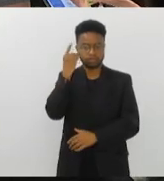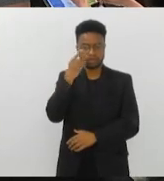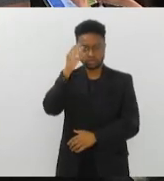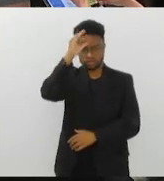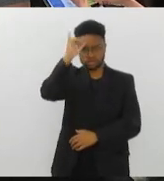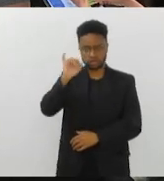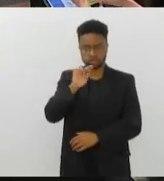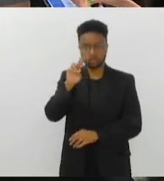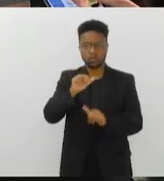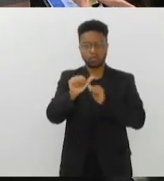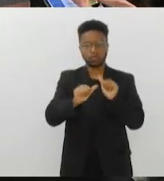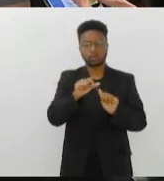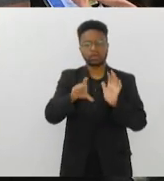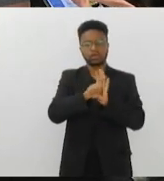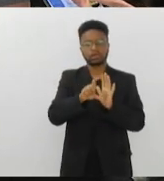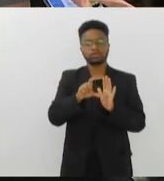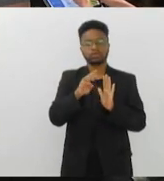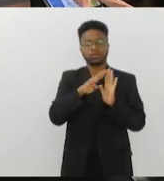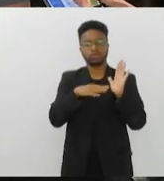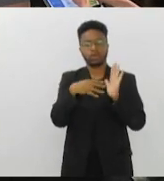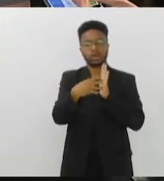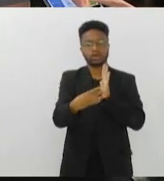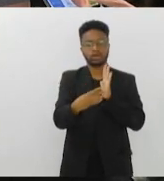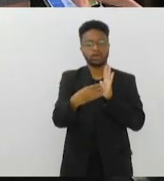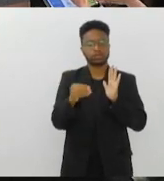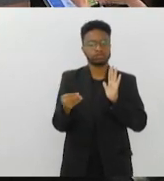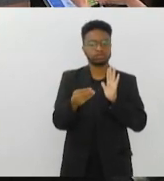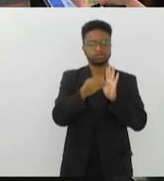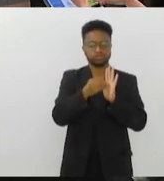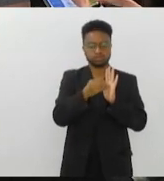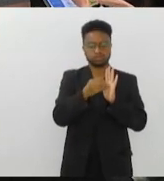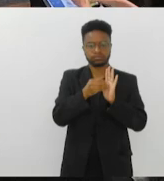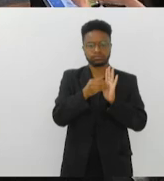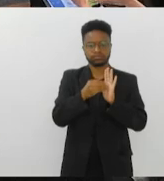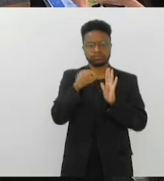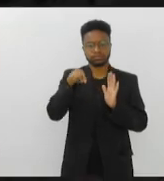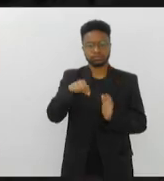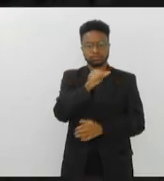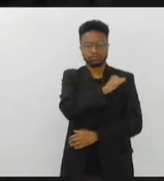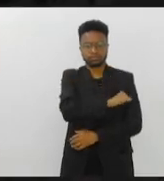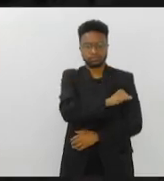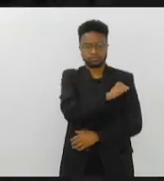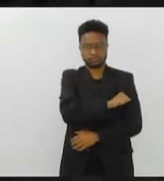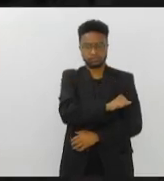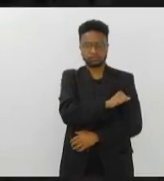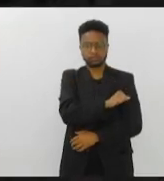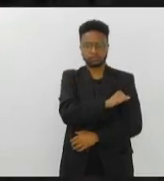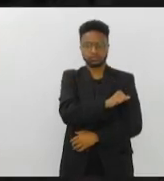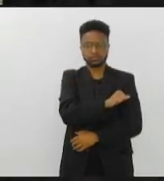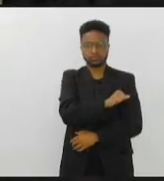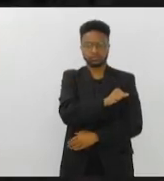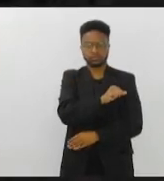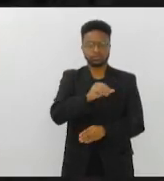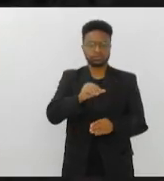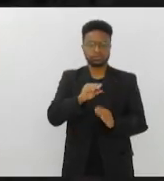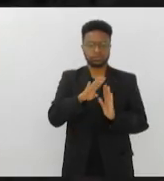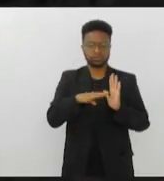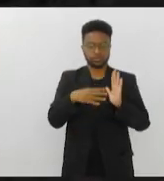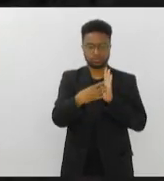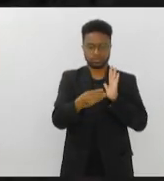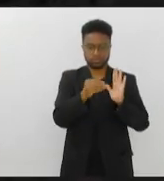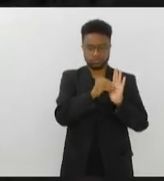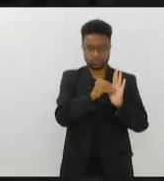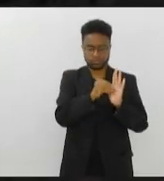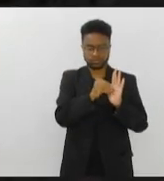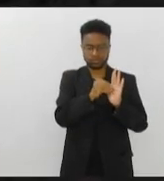que altera a lei número 5.645, de 6 de janeiro de 2010, para incluir no calendário oficial do